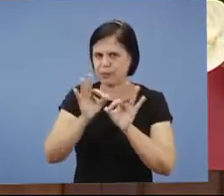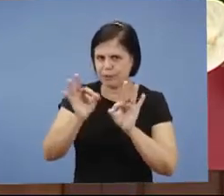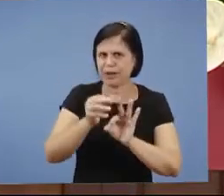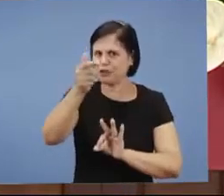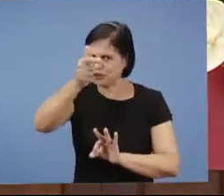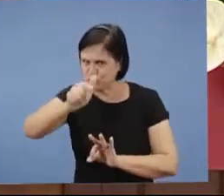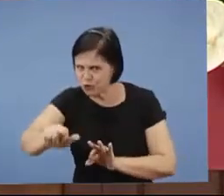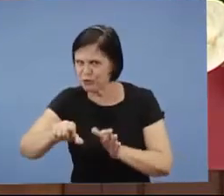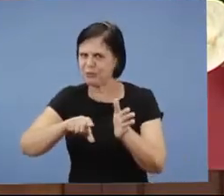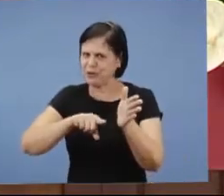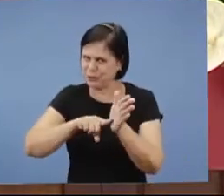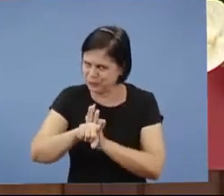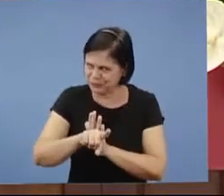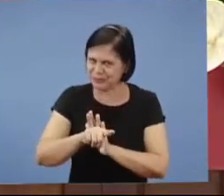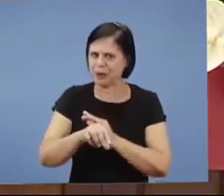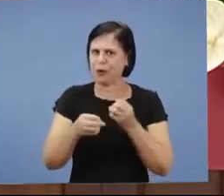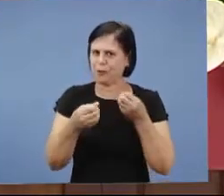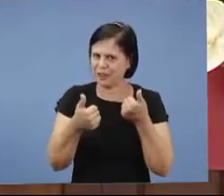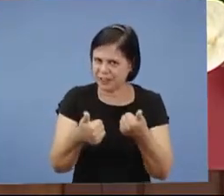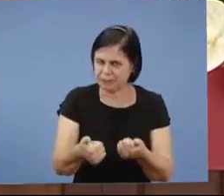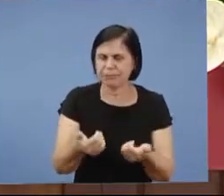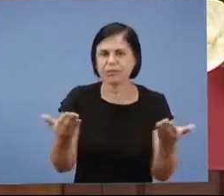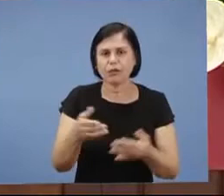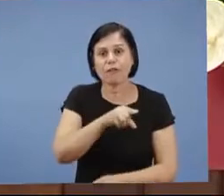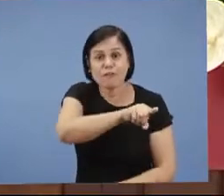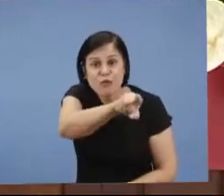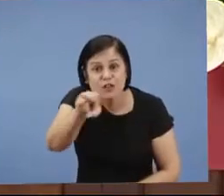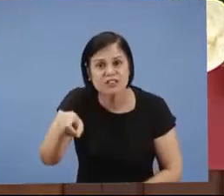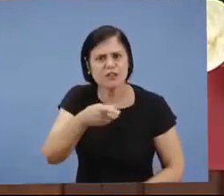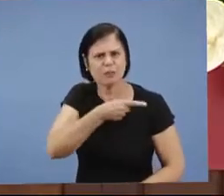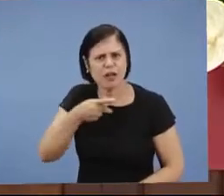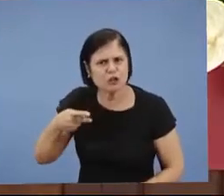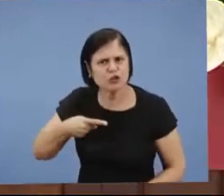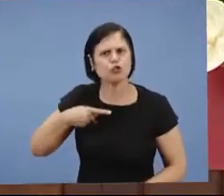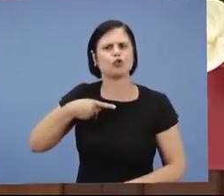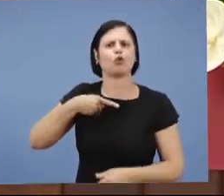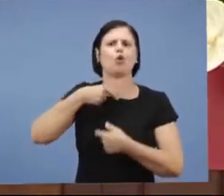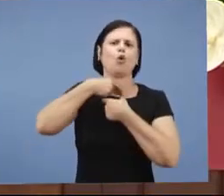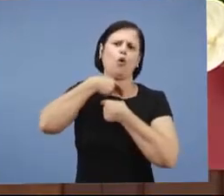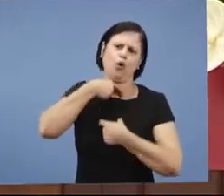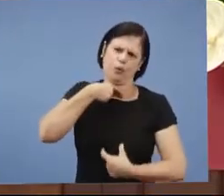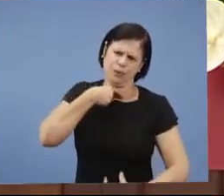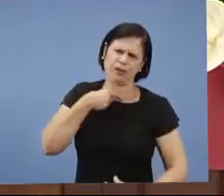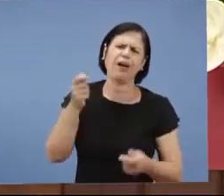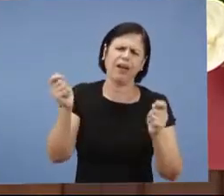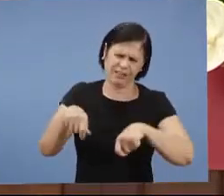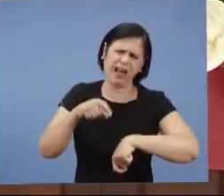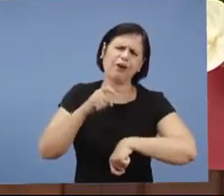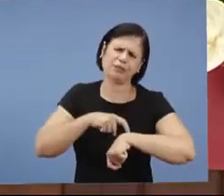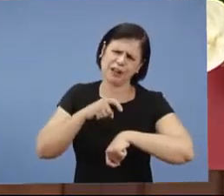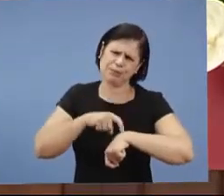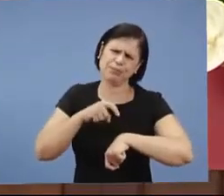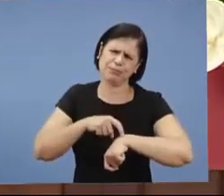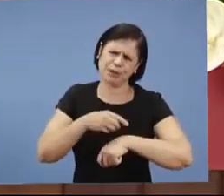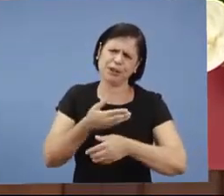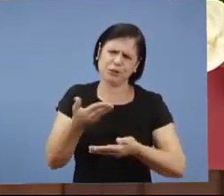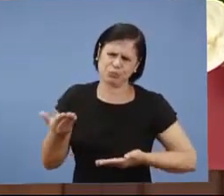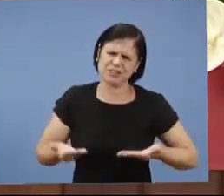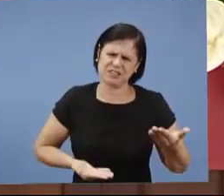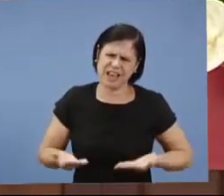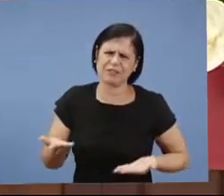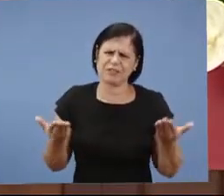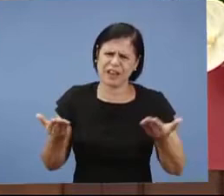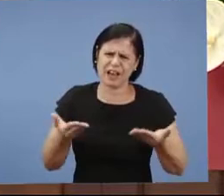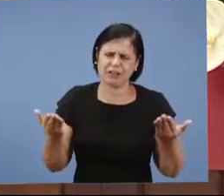aí, e agora, pastor e obreiro, dá um tempinho para os irmãos, coitados dos